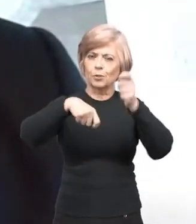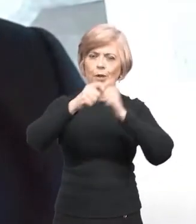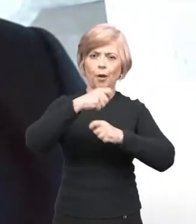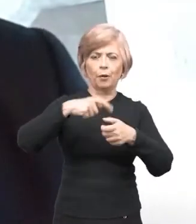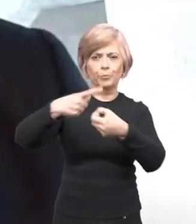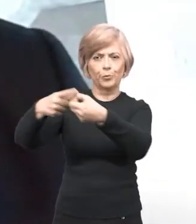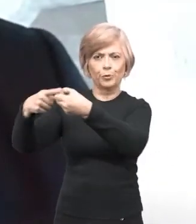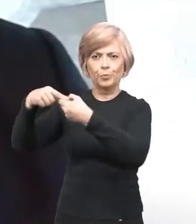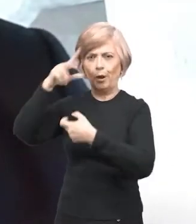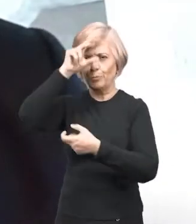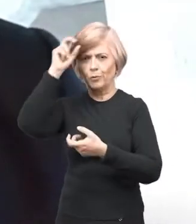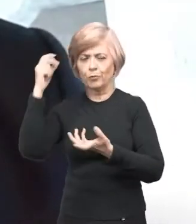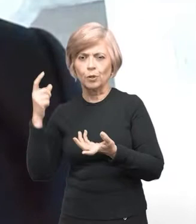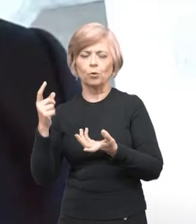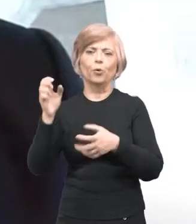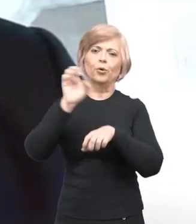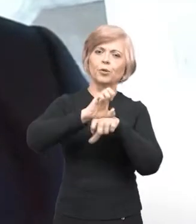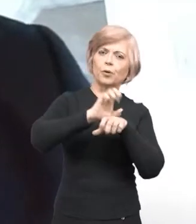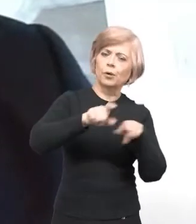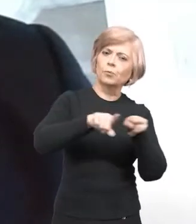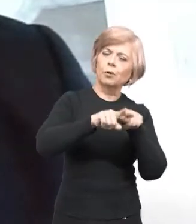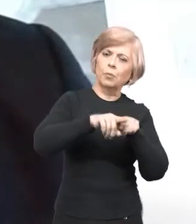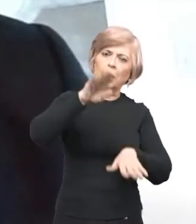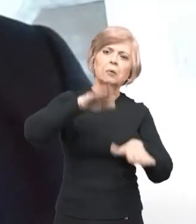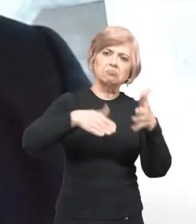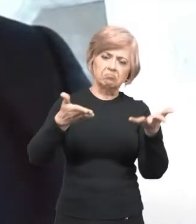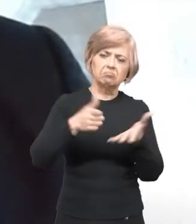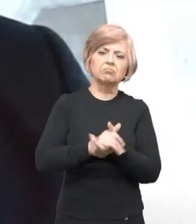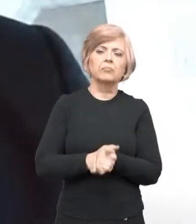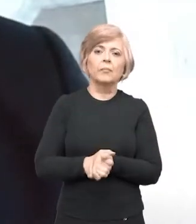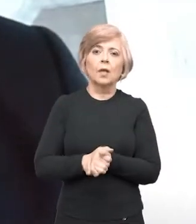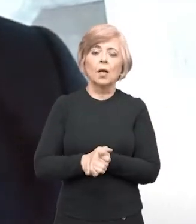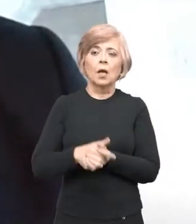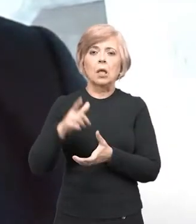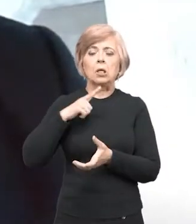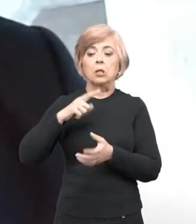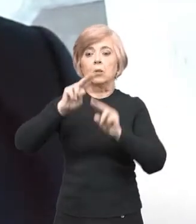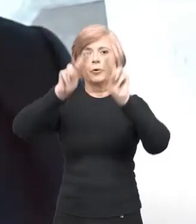administrações municipais, eventualmente a estadual também, né,